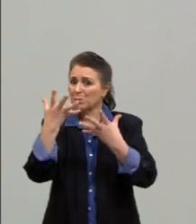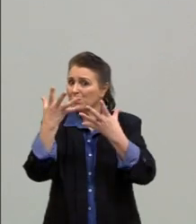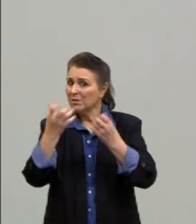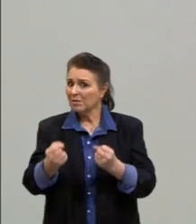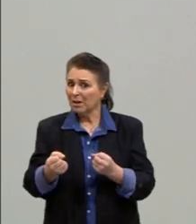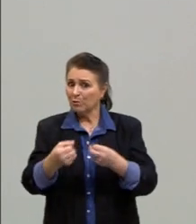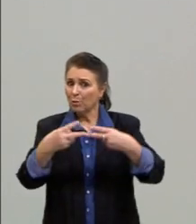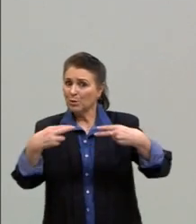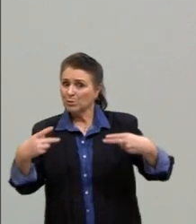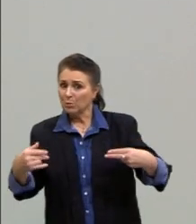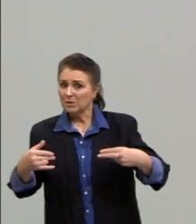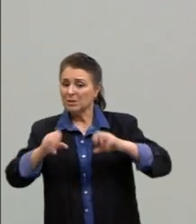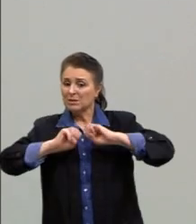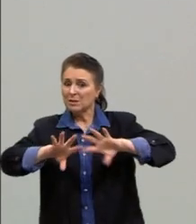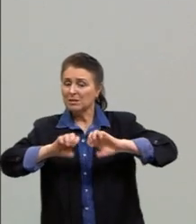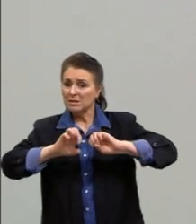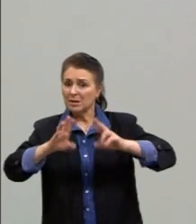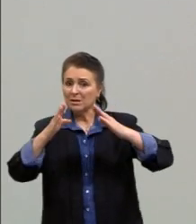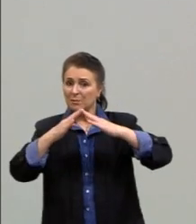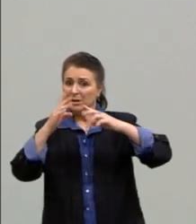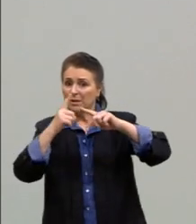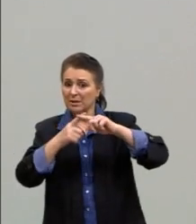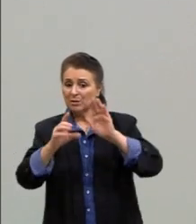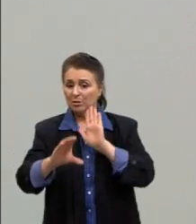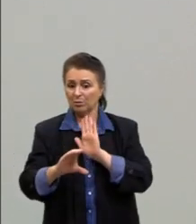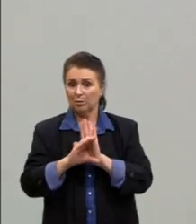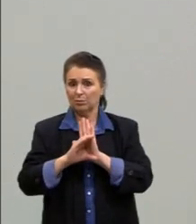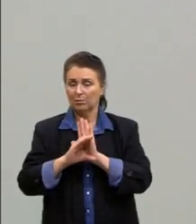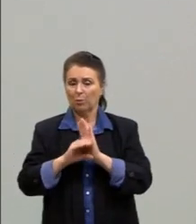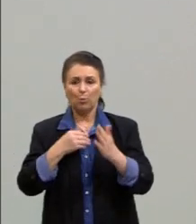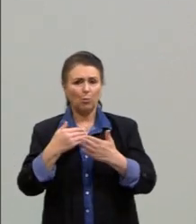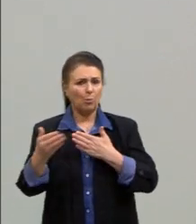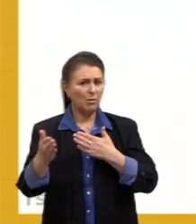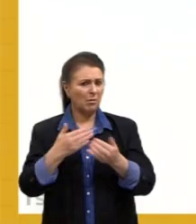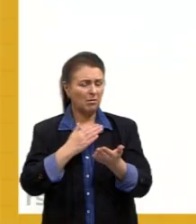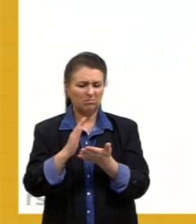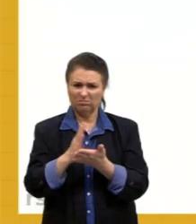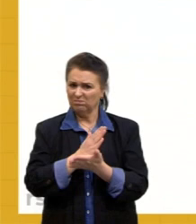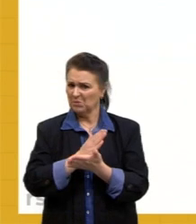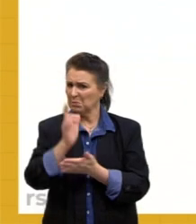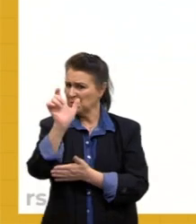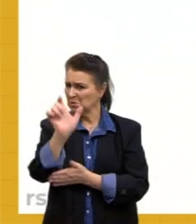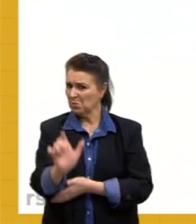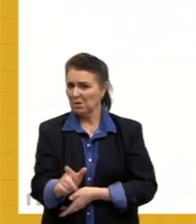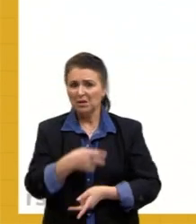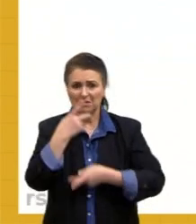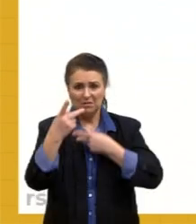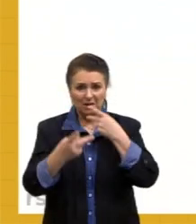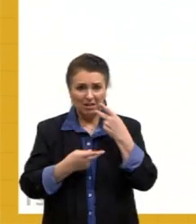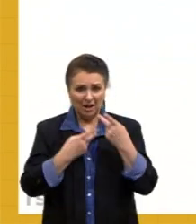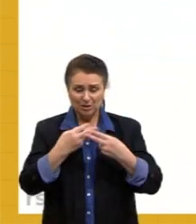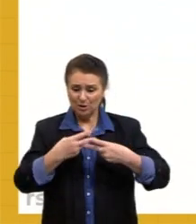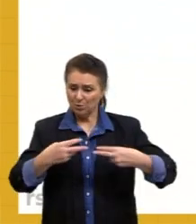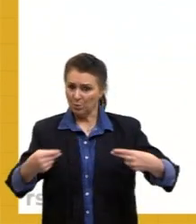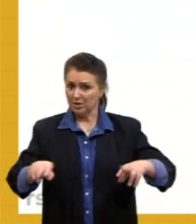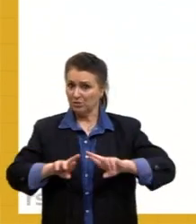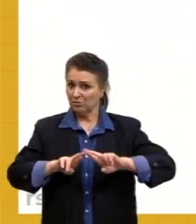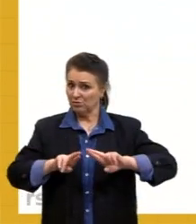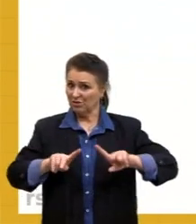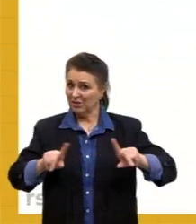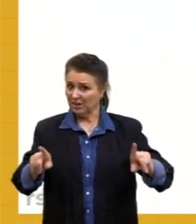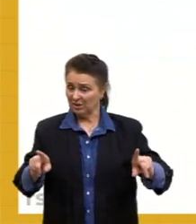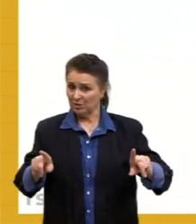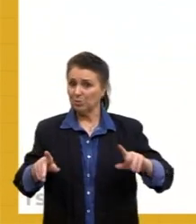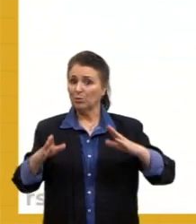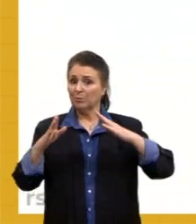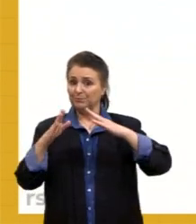Católica então qualquer desvio qualquer pessoa que acreditasse que falasse algo que fosse diferente do que era